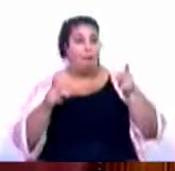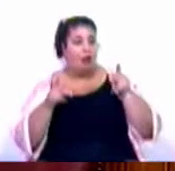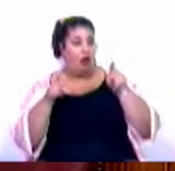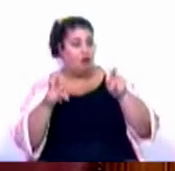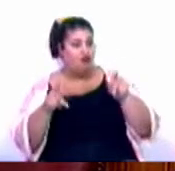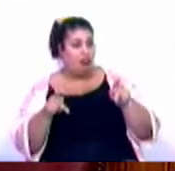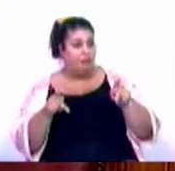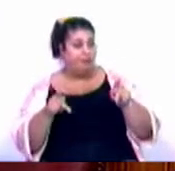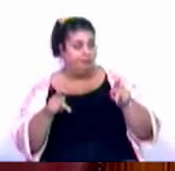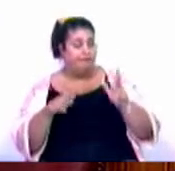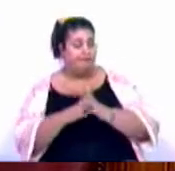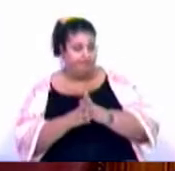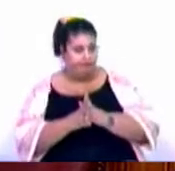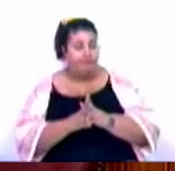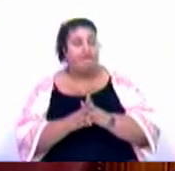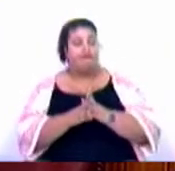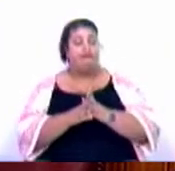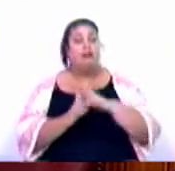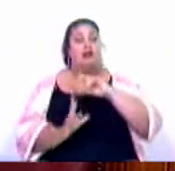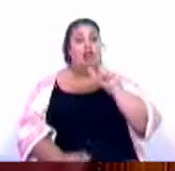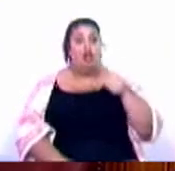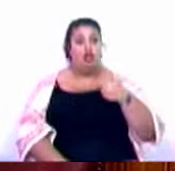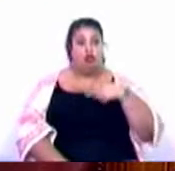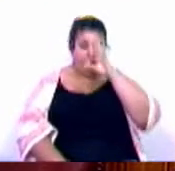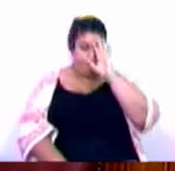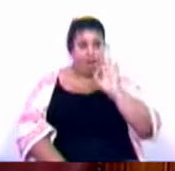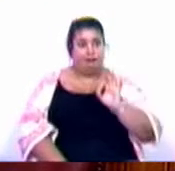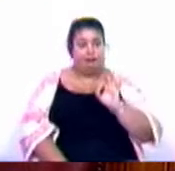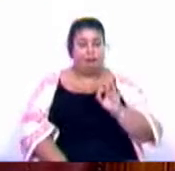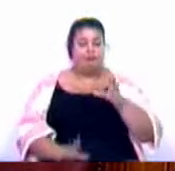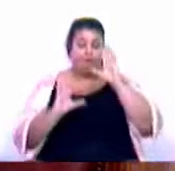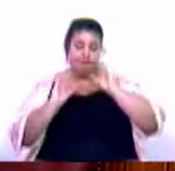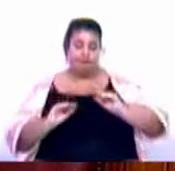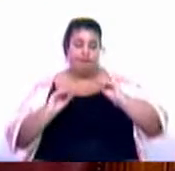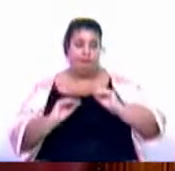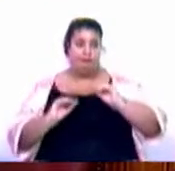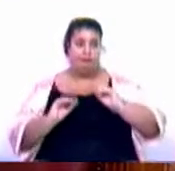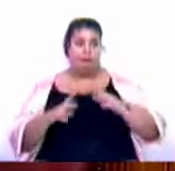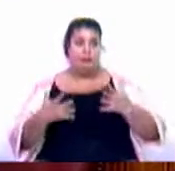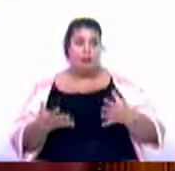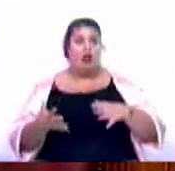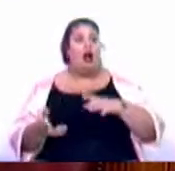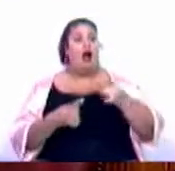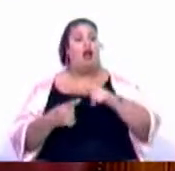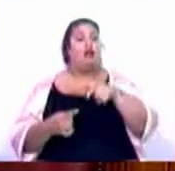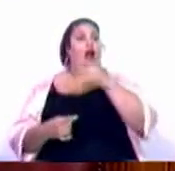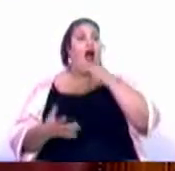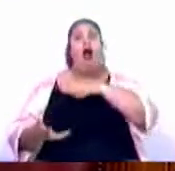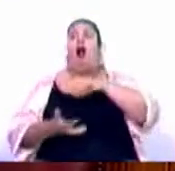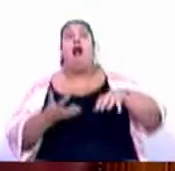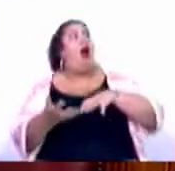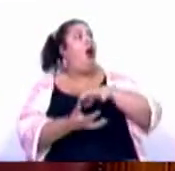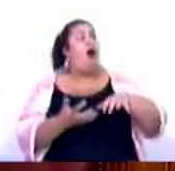consistente. Senhor Primeiro-Ministro, nós sabemos que a educação está longe de ser o caos que muitos aqui, muitas